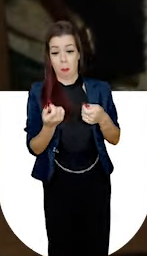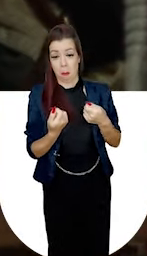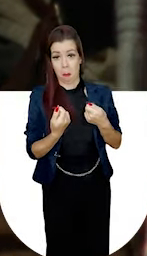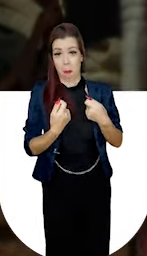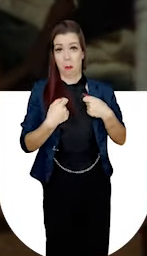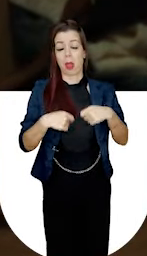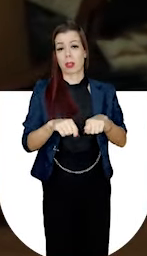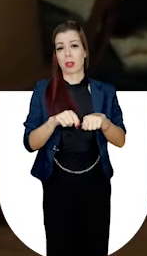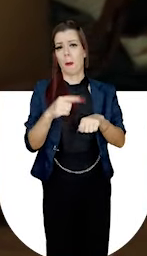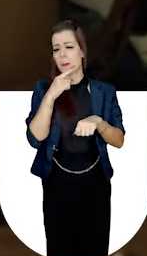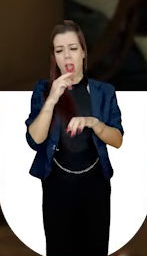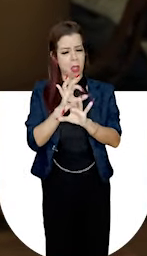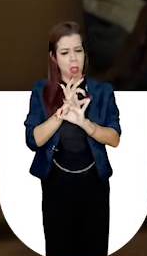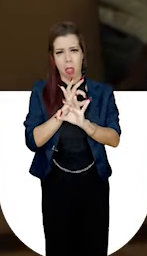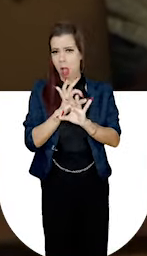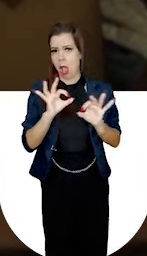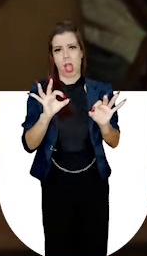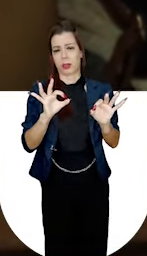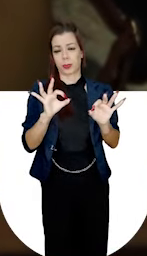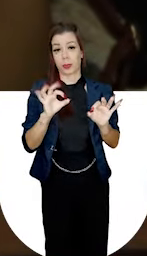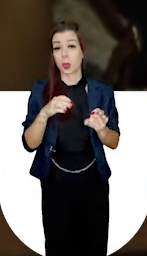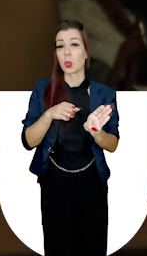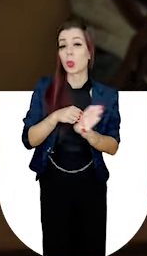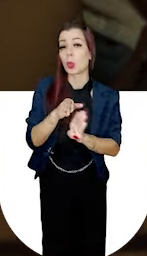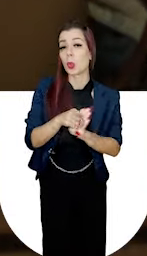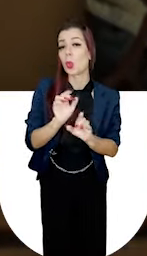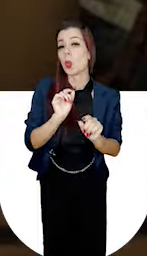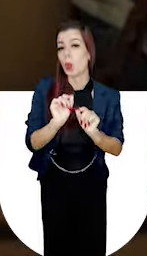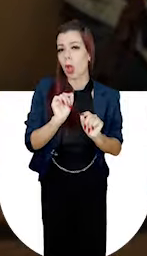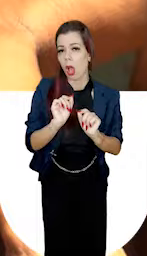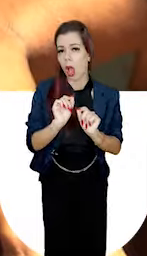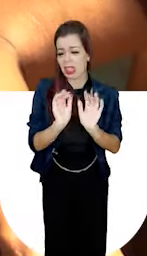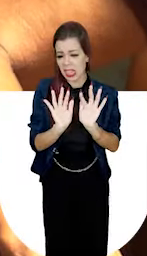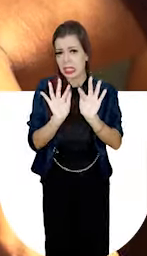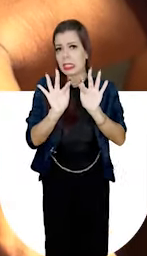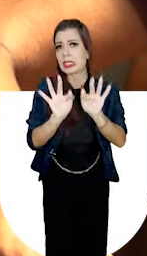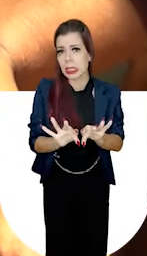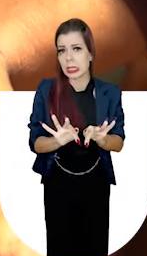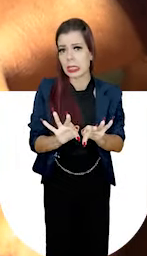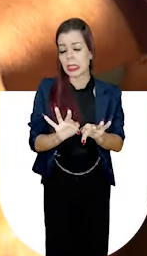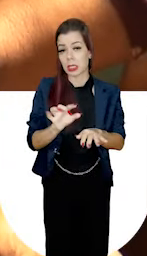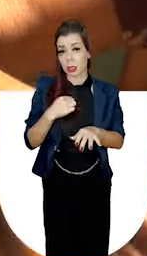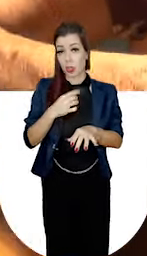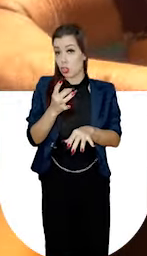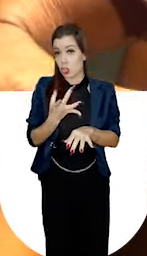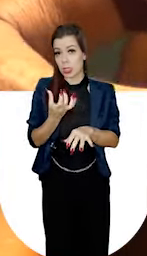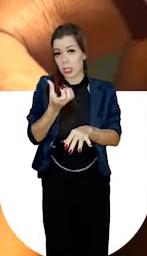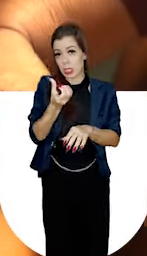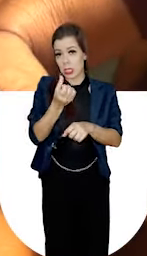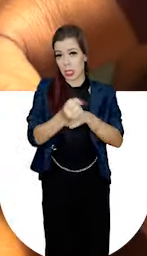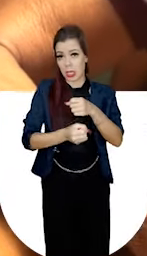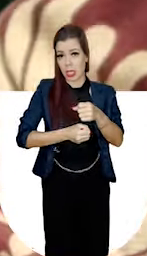imaginava que eu ia fazer, que eu ia ter que fazer, e para mim foi maravilhoso. O meu conselho é o seguinte: dá